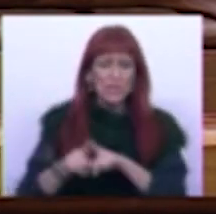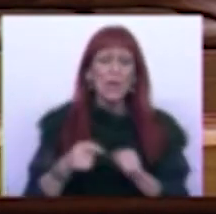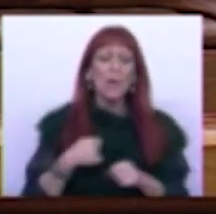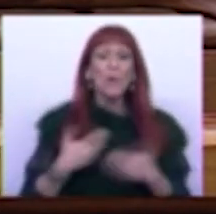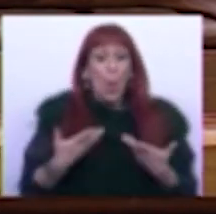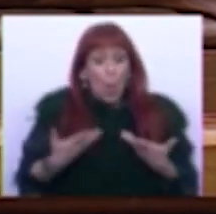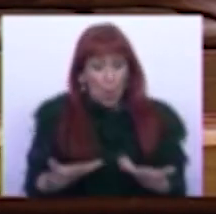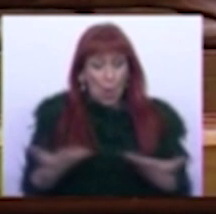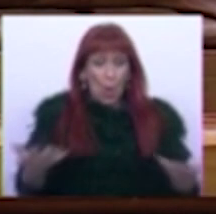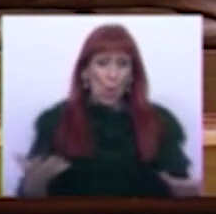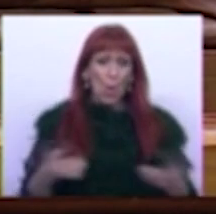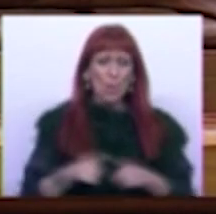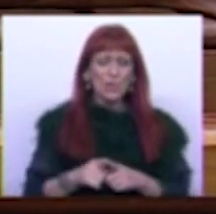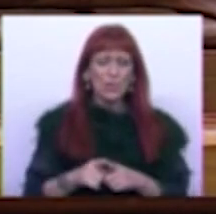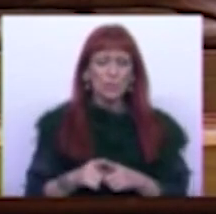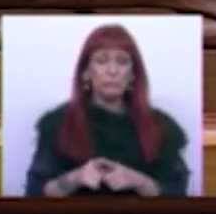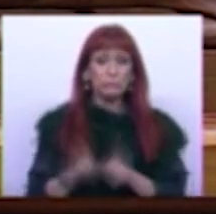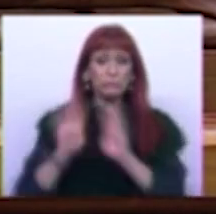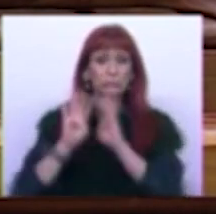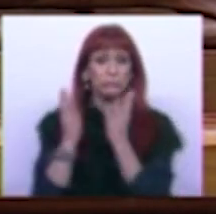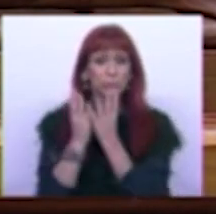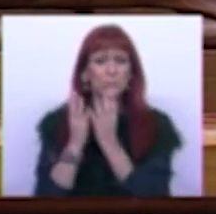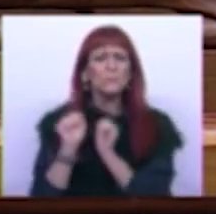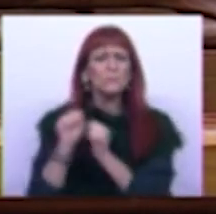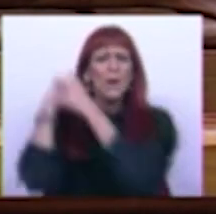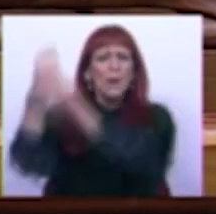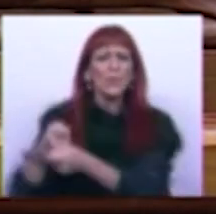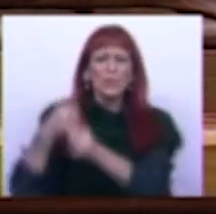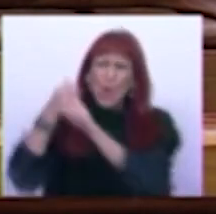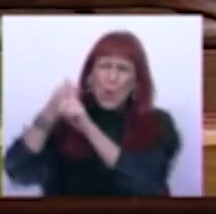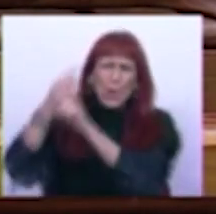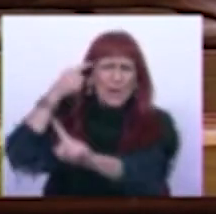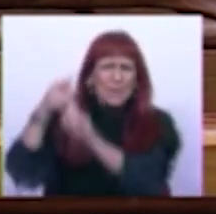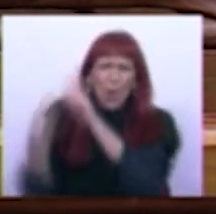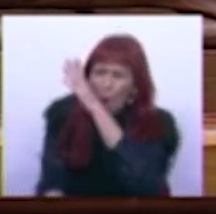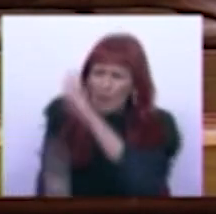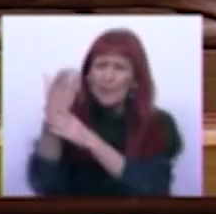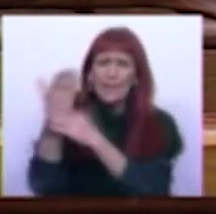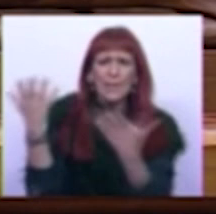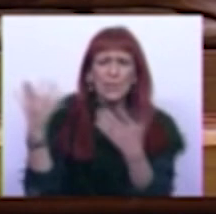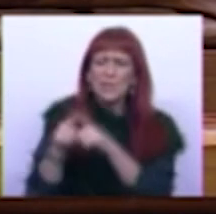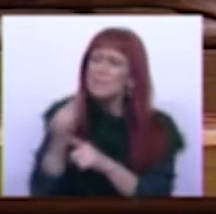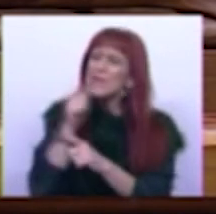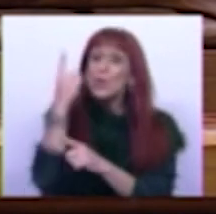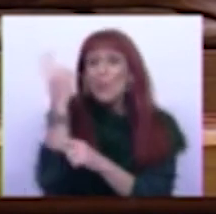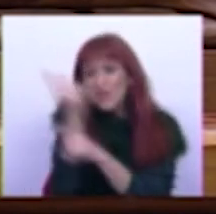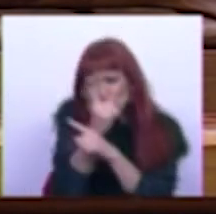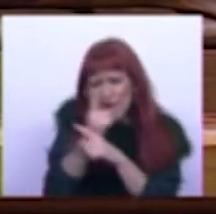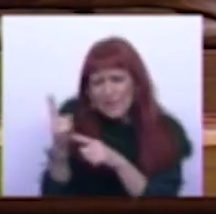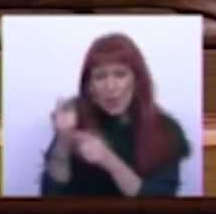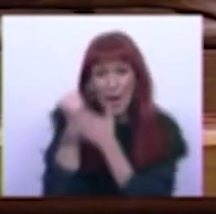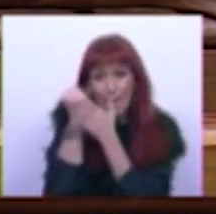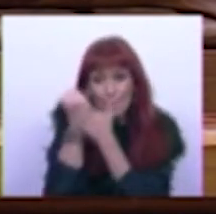hoje mesmo no Conselho da Agricultura a lutar pela criação de uma medida excepcional de